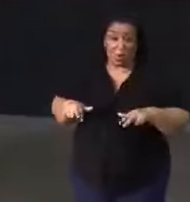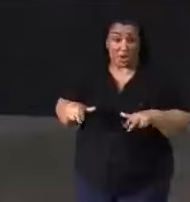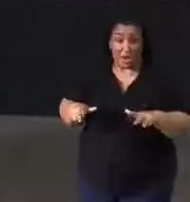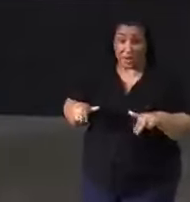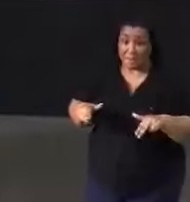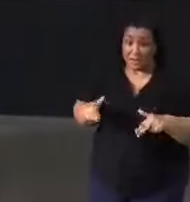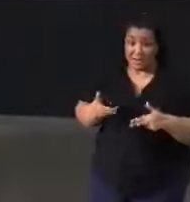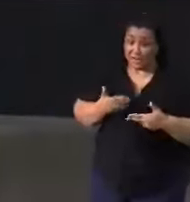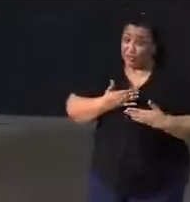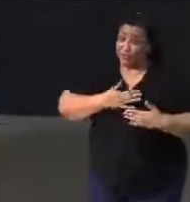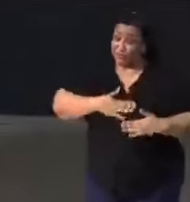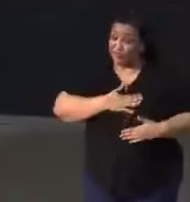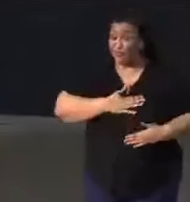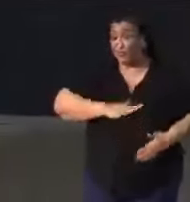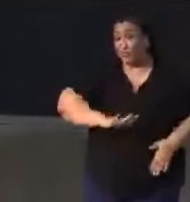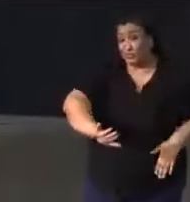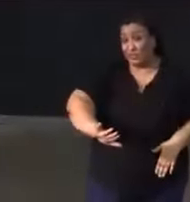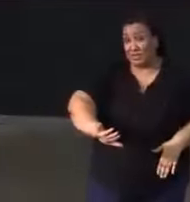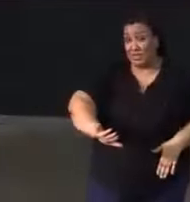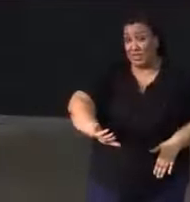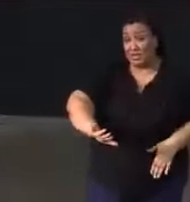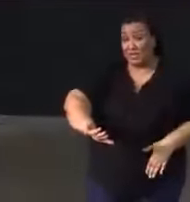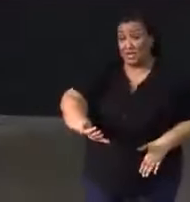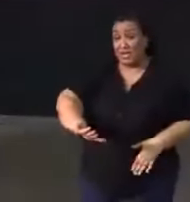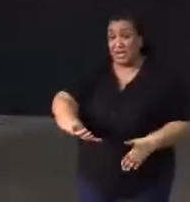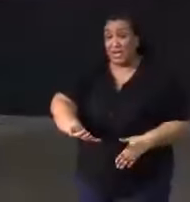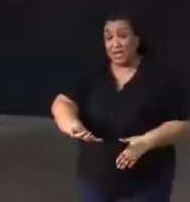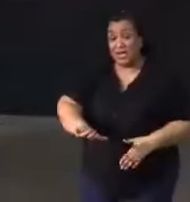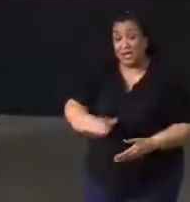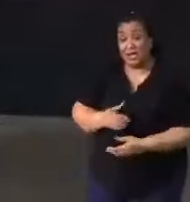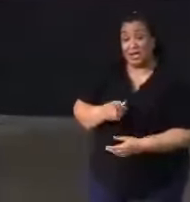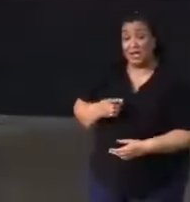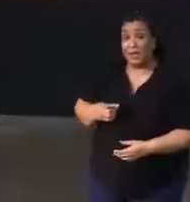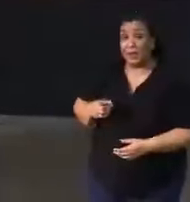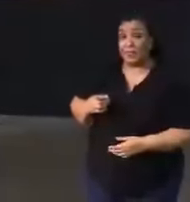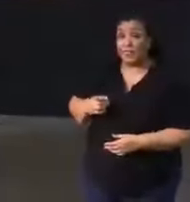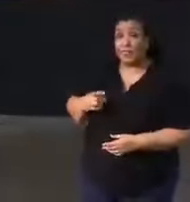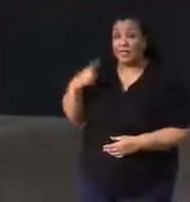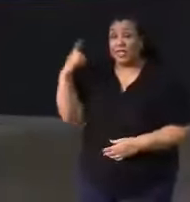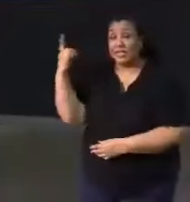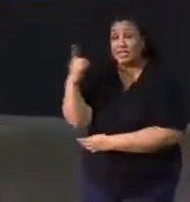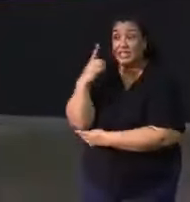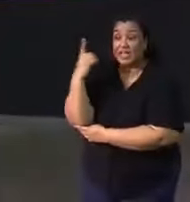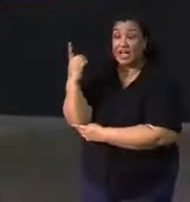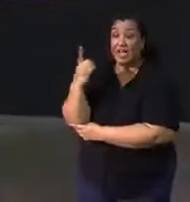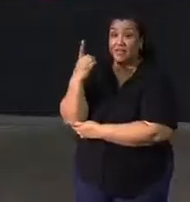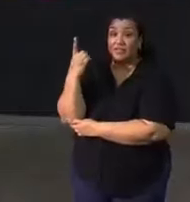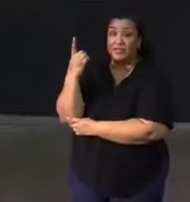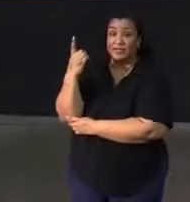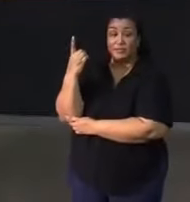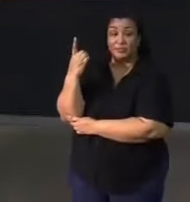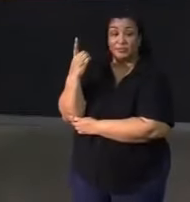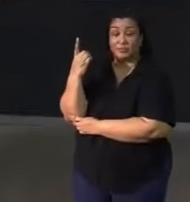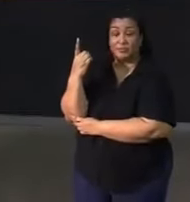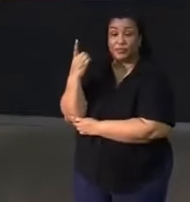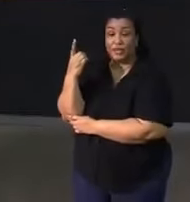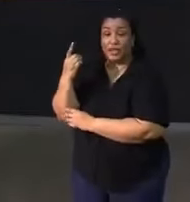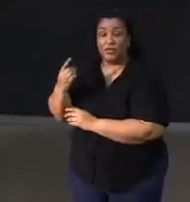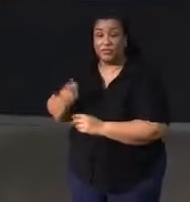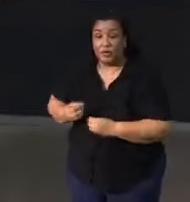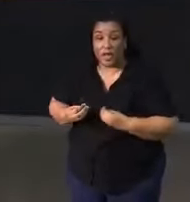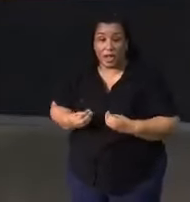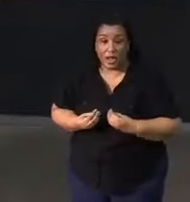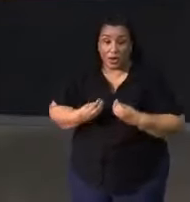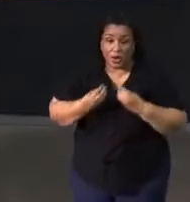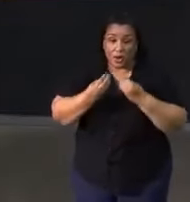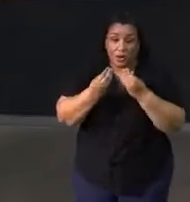gostavam dele. E quando Davi vai levar o queijo e a farinha tostada lá no campo de batalha, quando